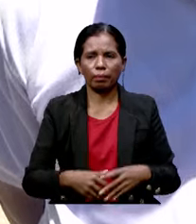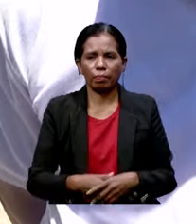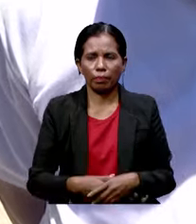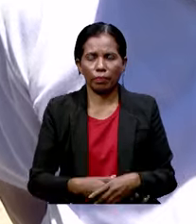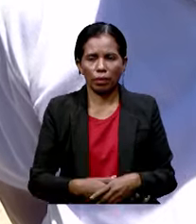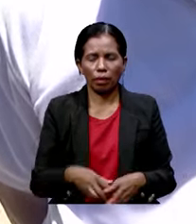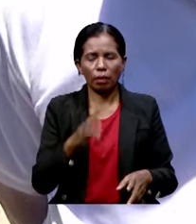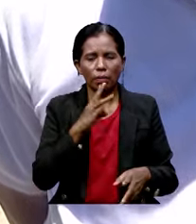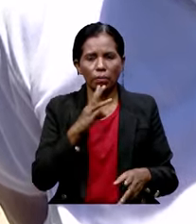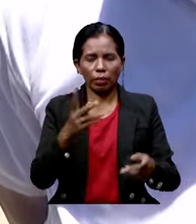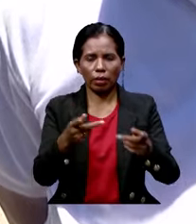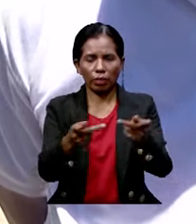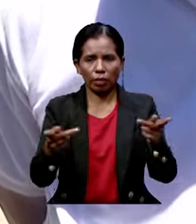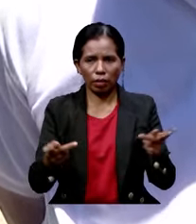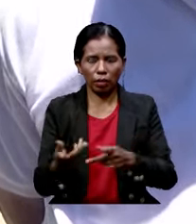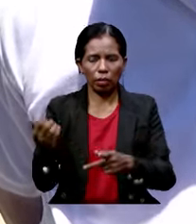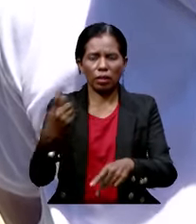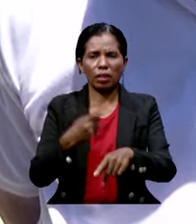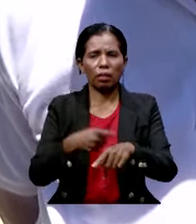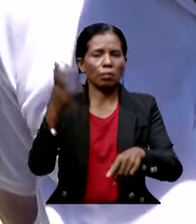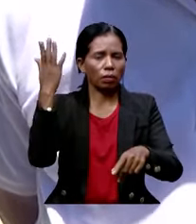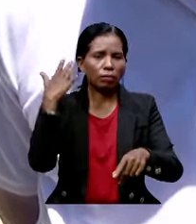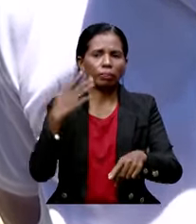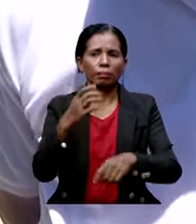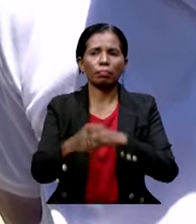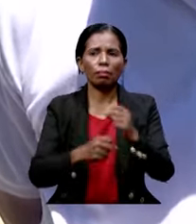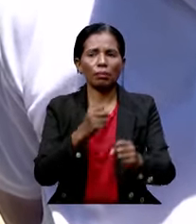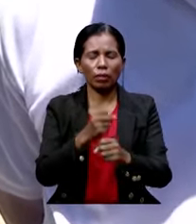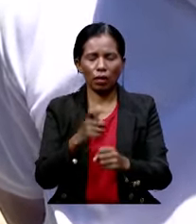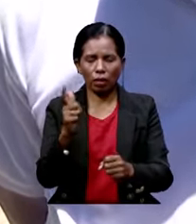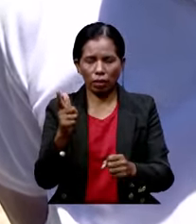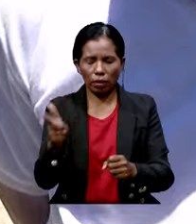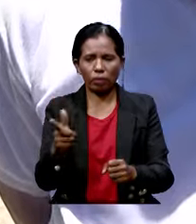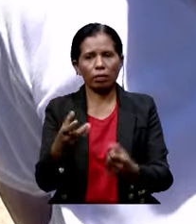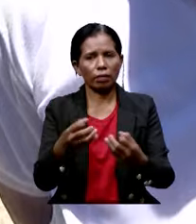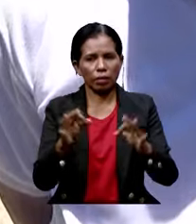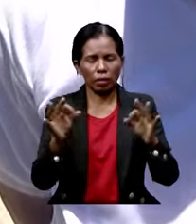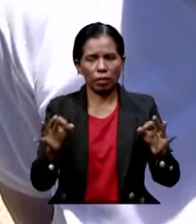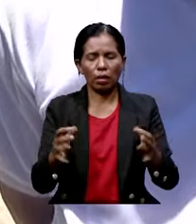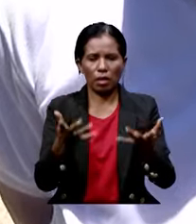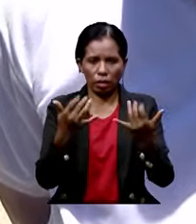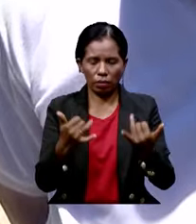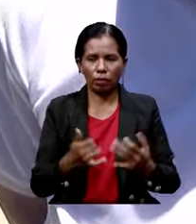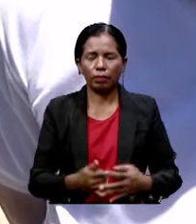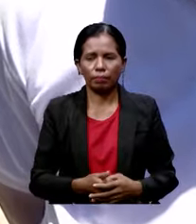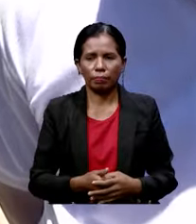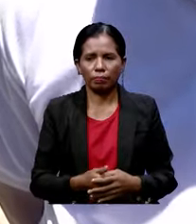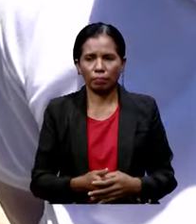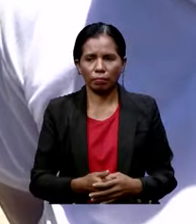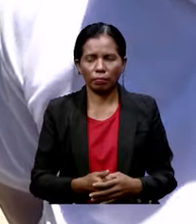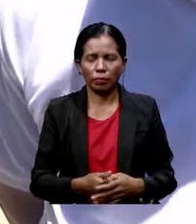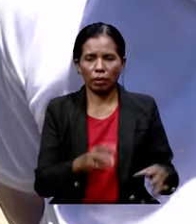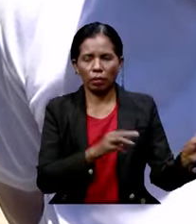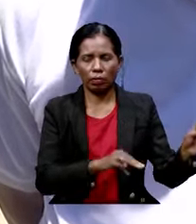Drainagem ser na veia que tudo que era no tempo tinha no ranulo, balo, ratulo, teona. E agora, com